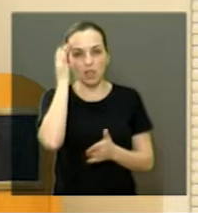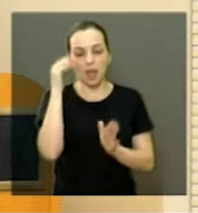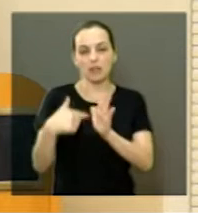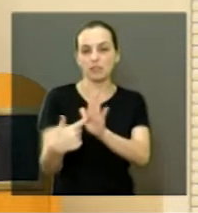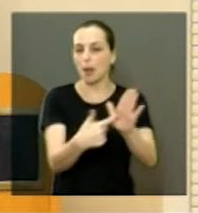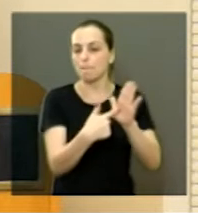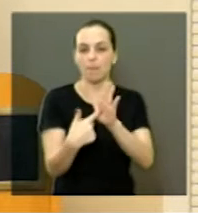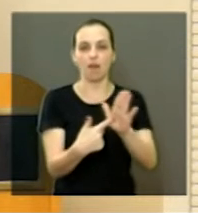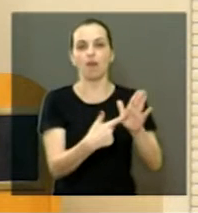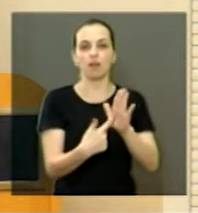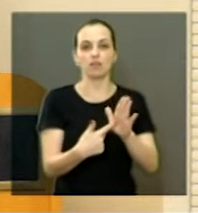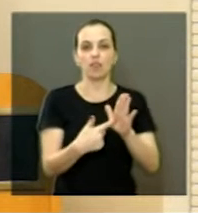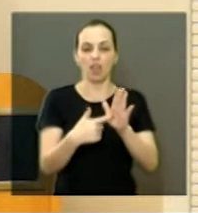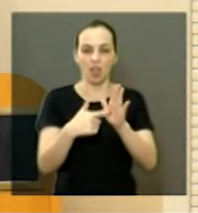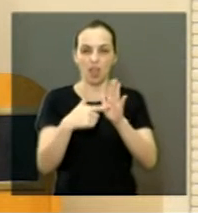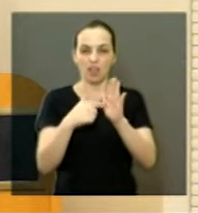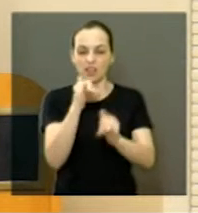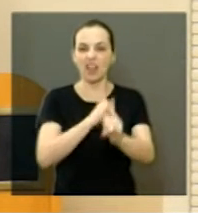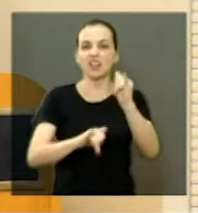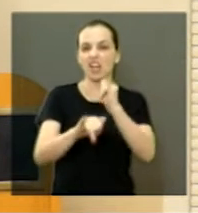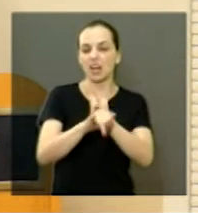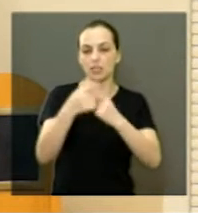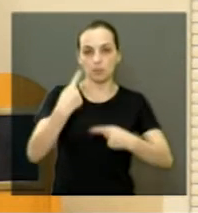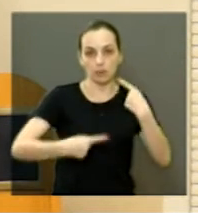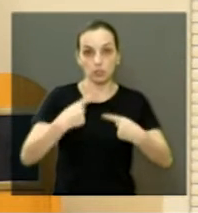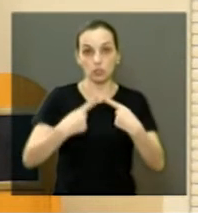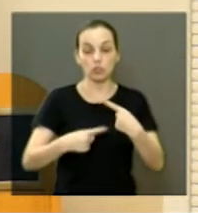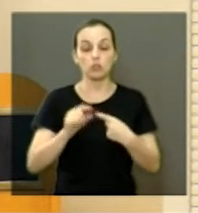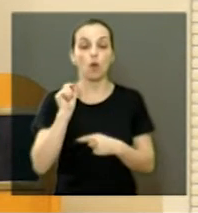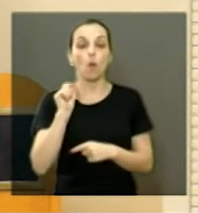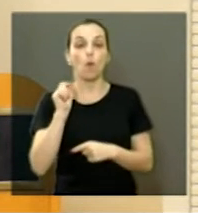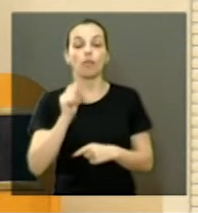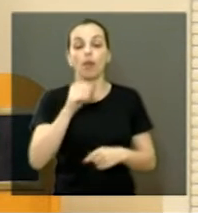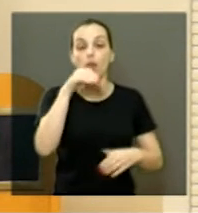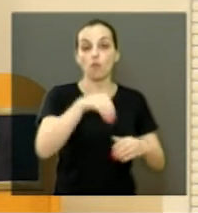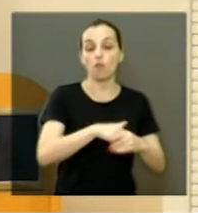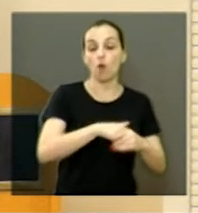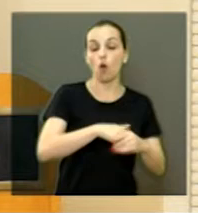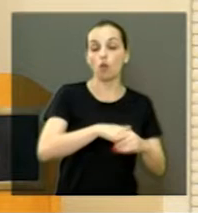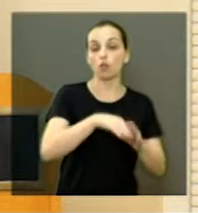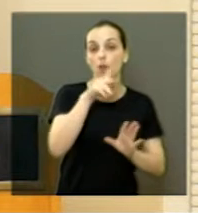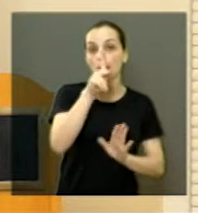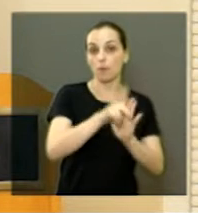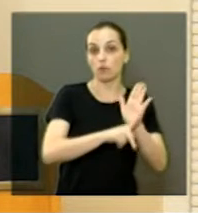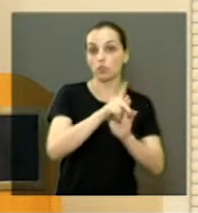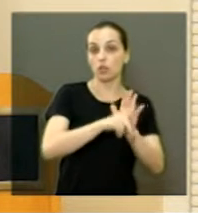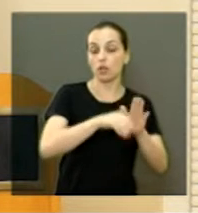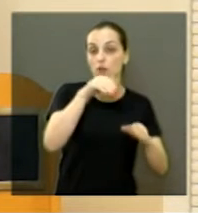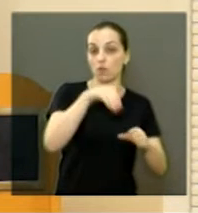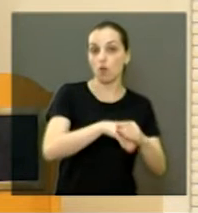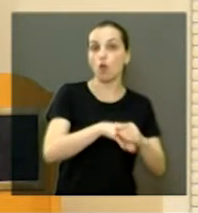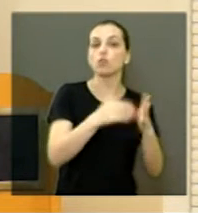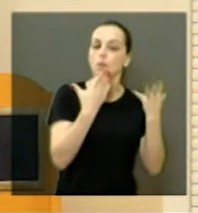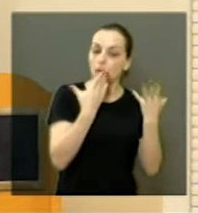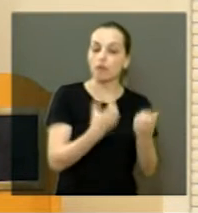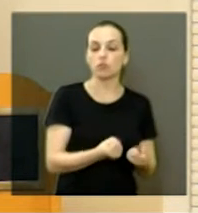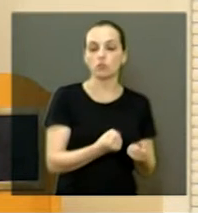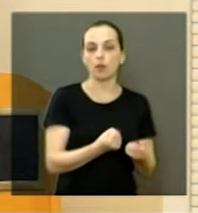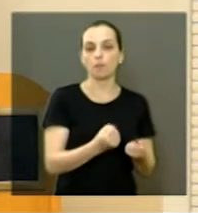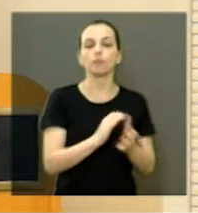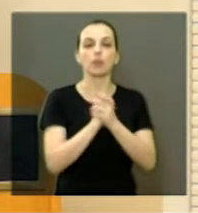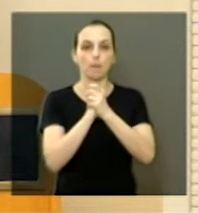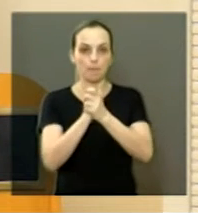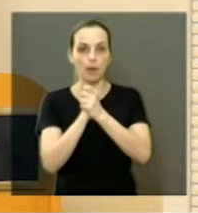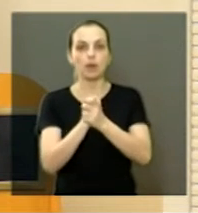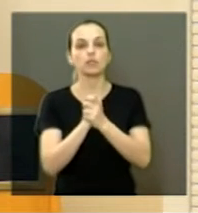discutida quem vota o que coloca o projeto para discussão porque está de acordo com ele parabenizo magal pela